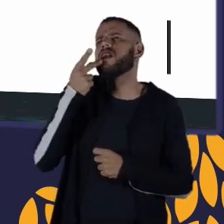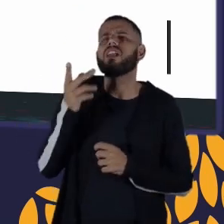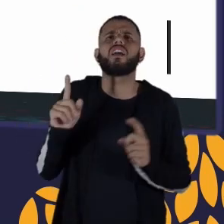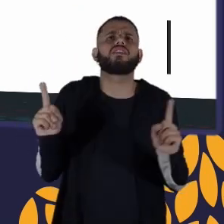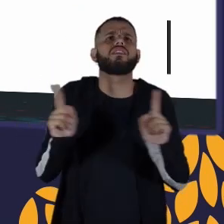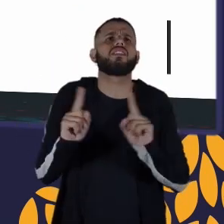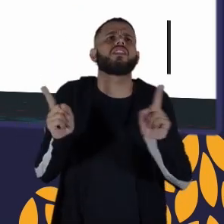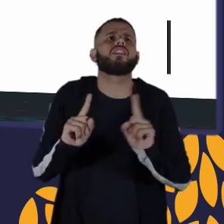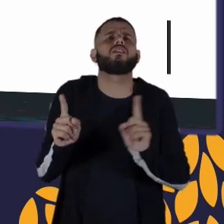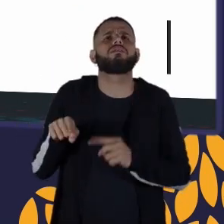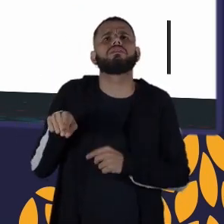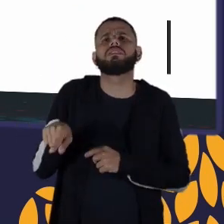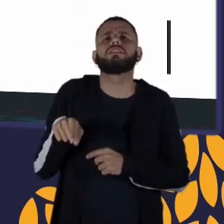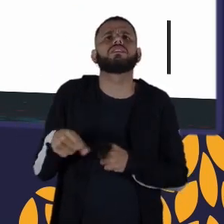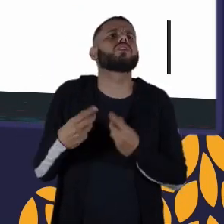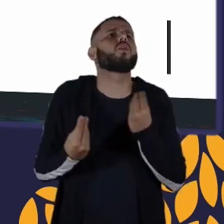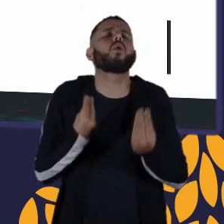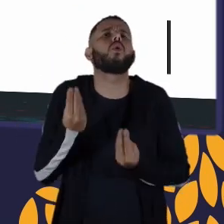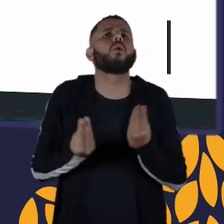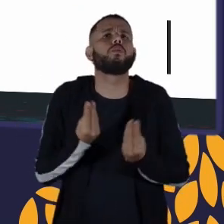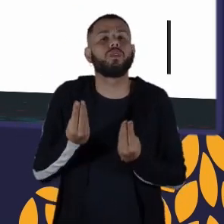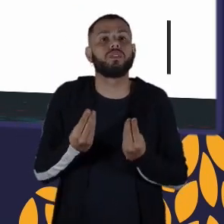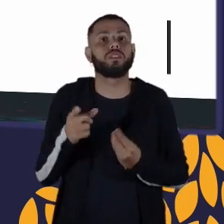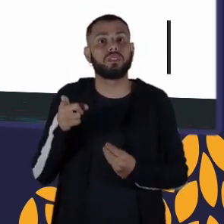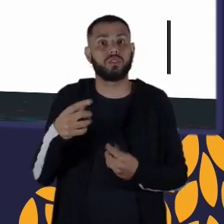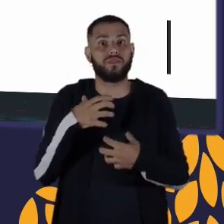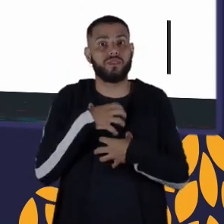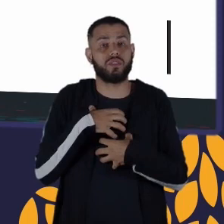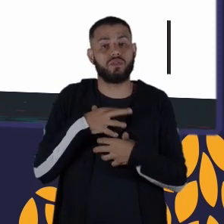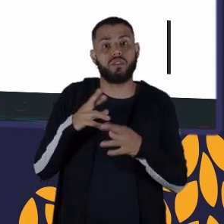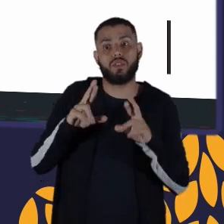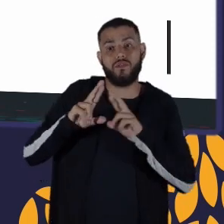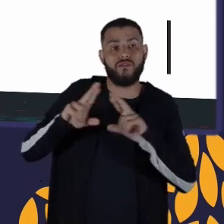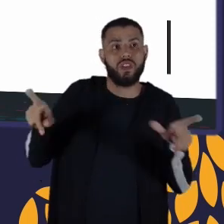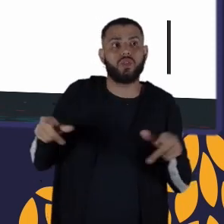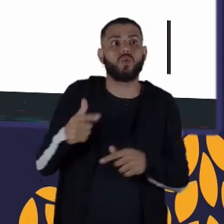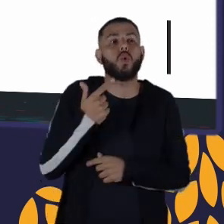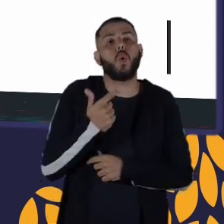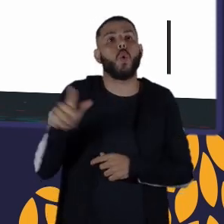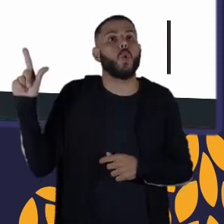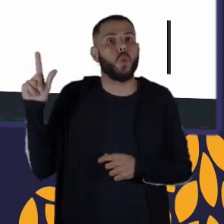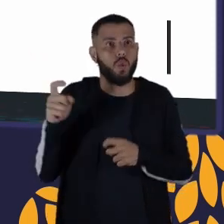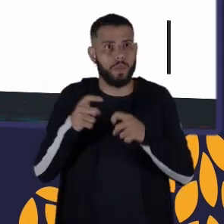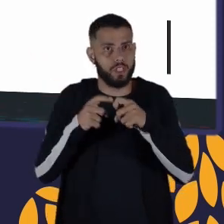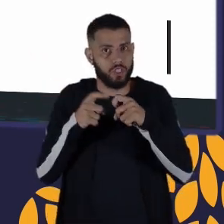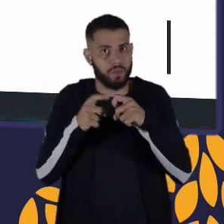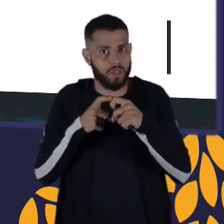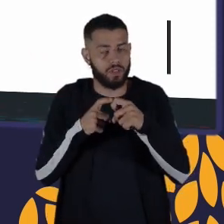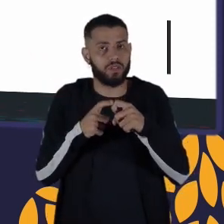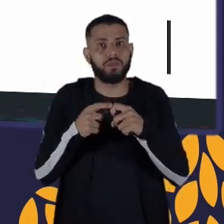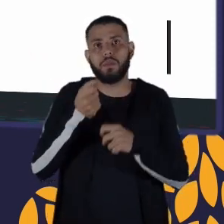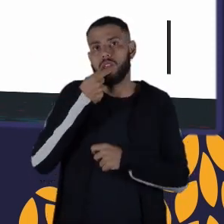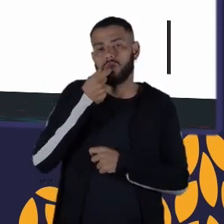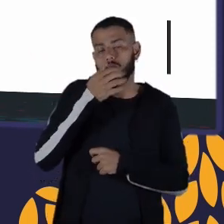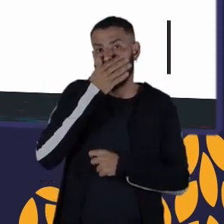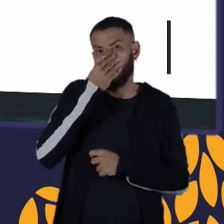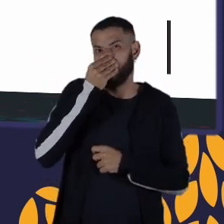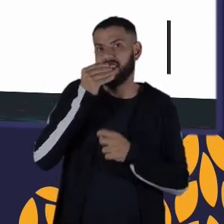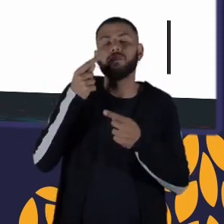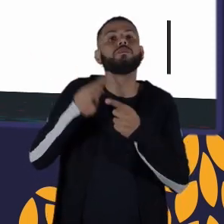cannabis, família, como está? Esse é um efeito adverso do outro medicamento, mas por quê? Porque aumentou o nível em